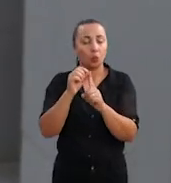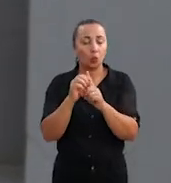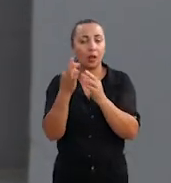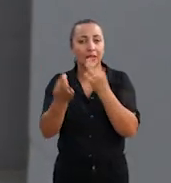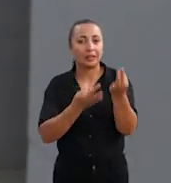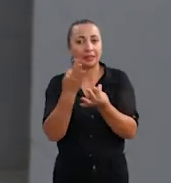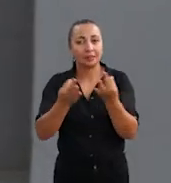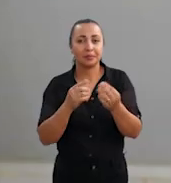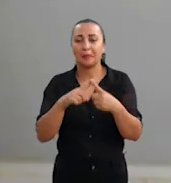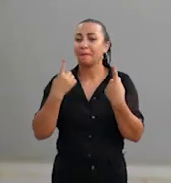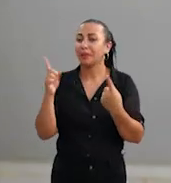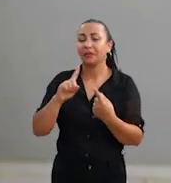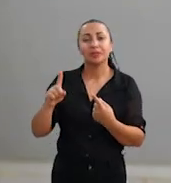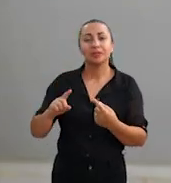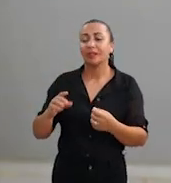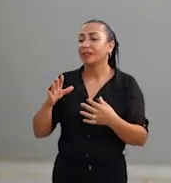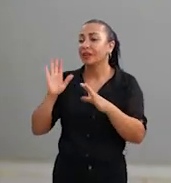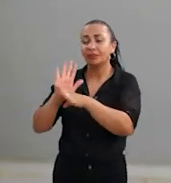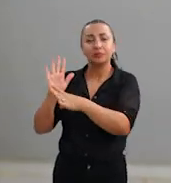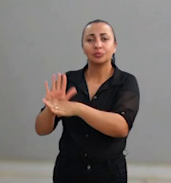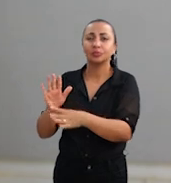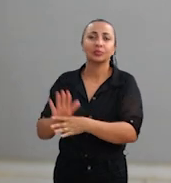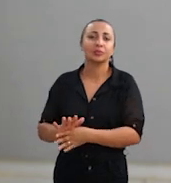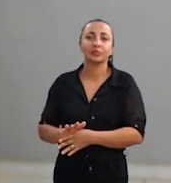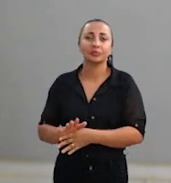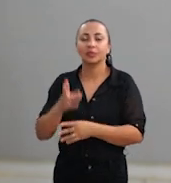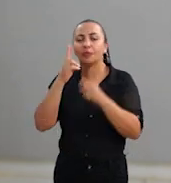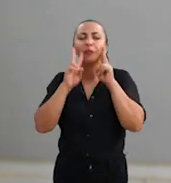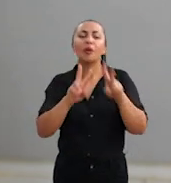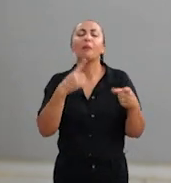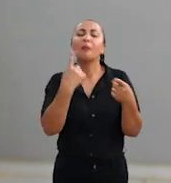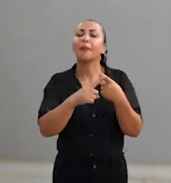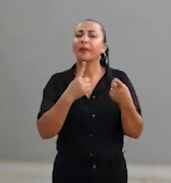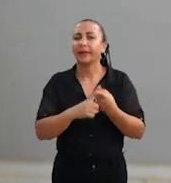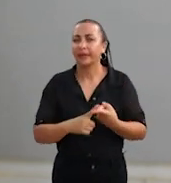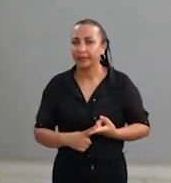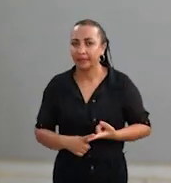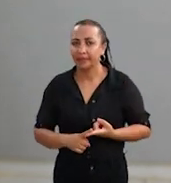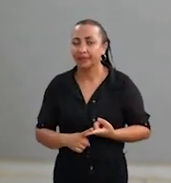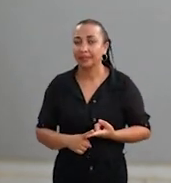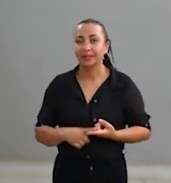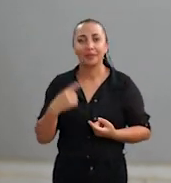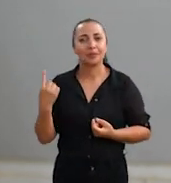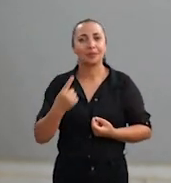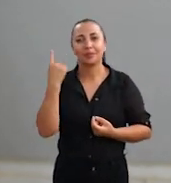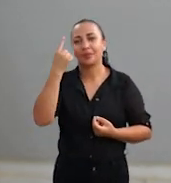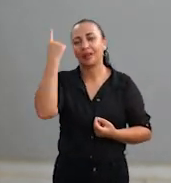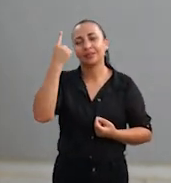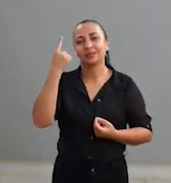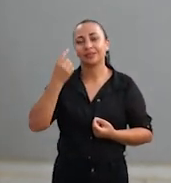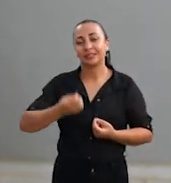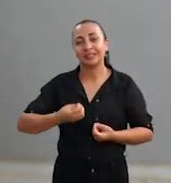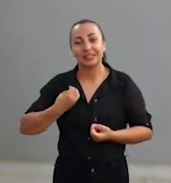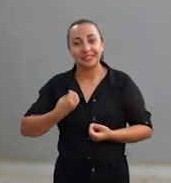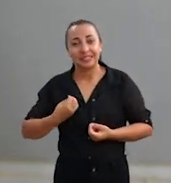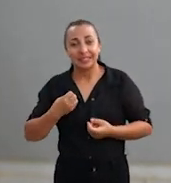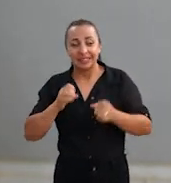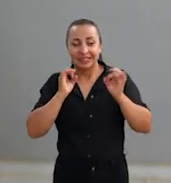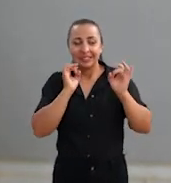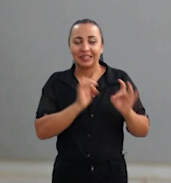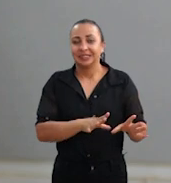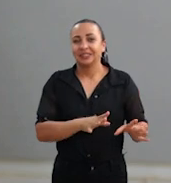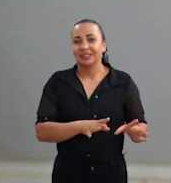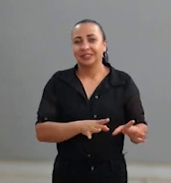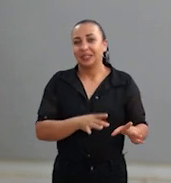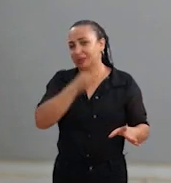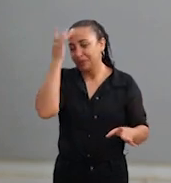índice de tratamento altíssimo, mas não estava funcionando. E aí fomos ver por quê. Um alto índice de desistência,